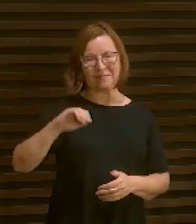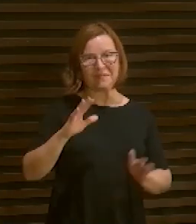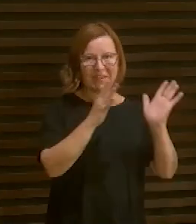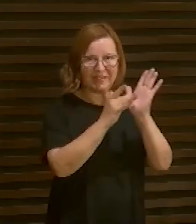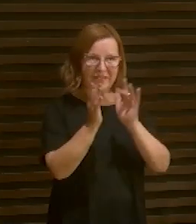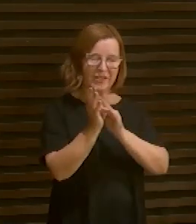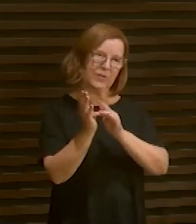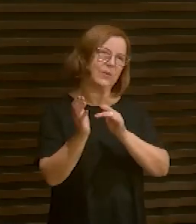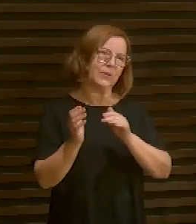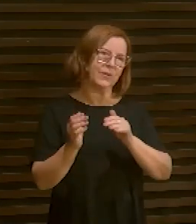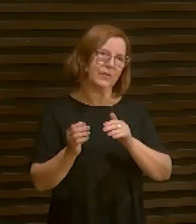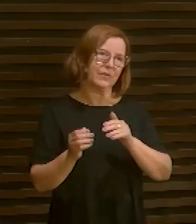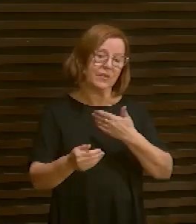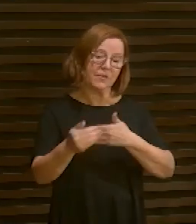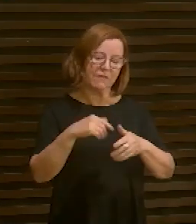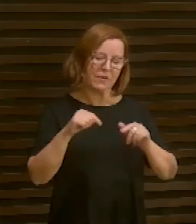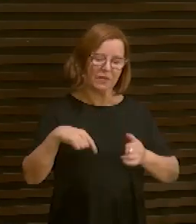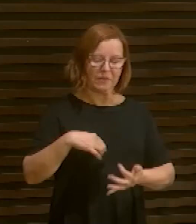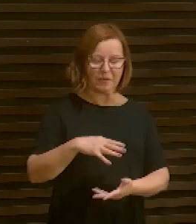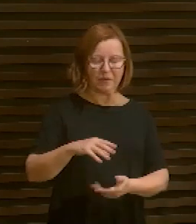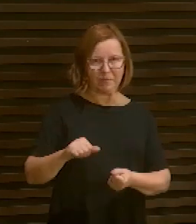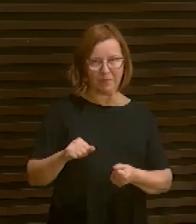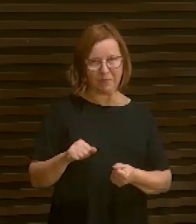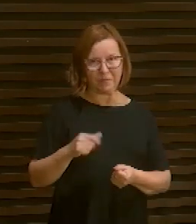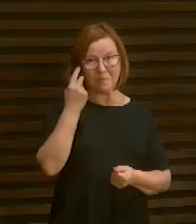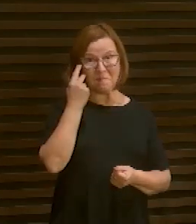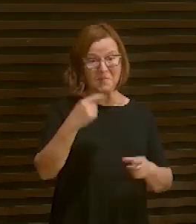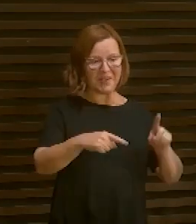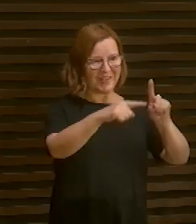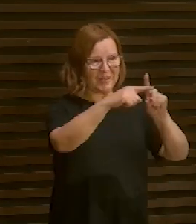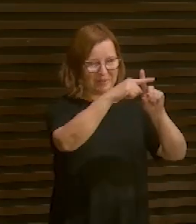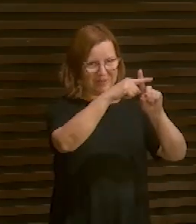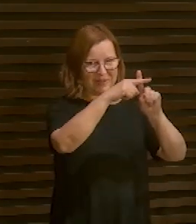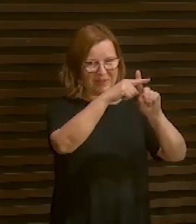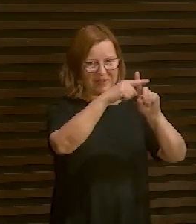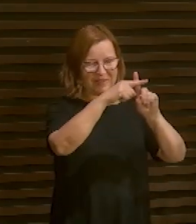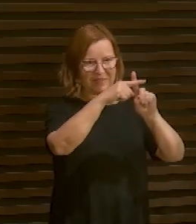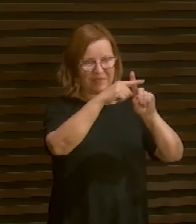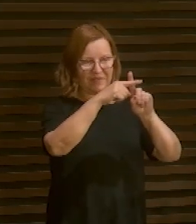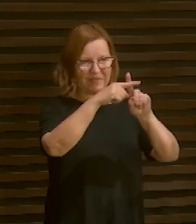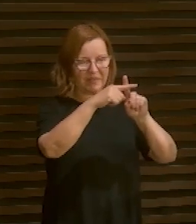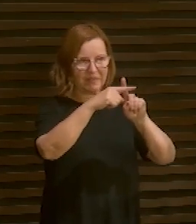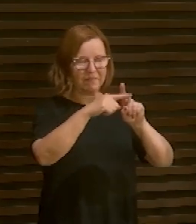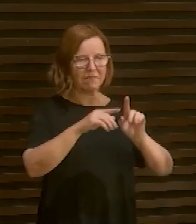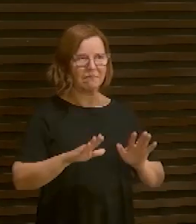Jesus entrou na raça humana para na cruz atrair, para que